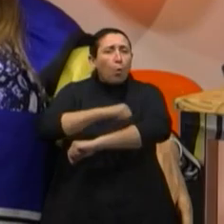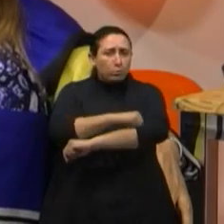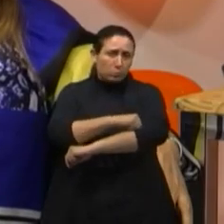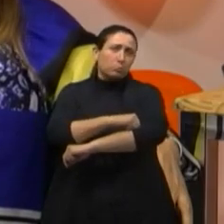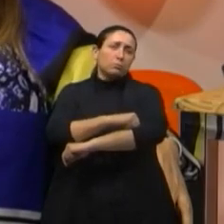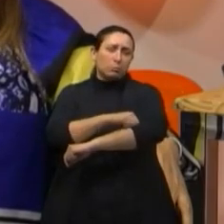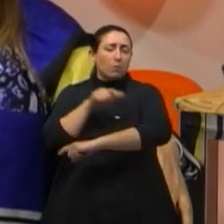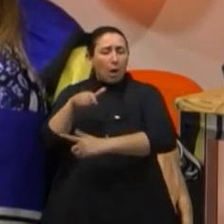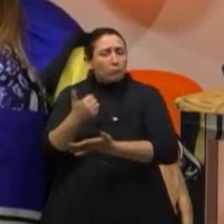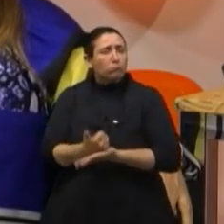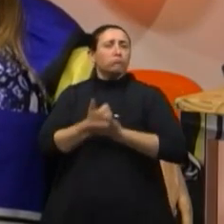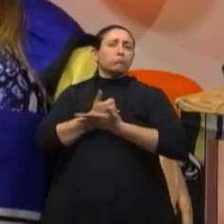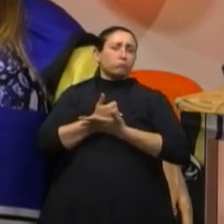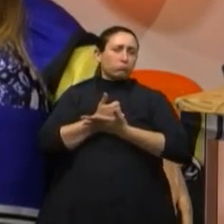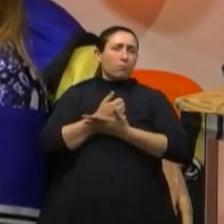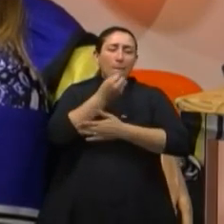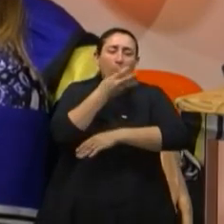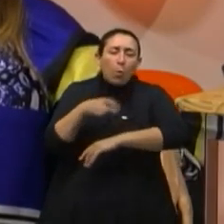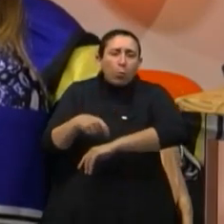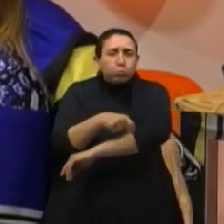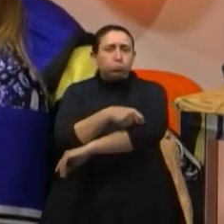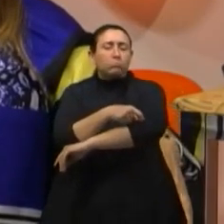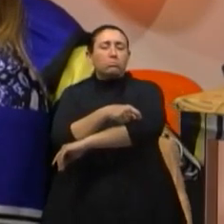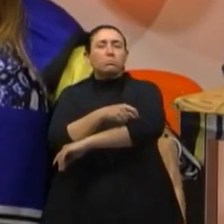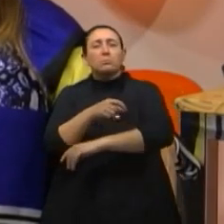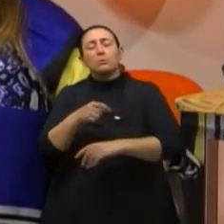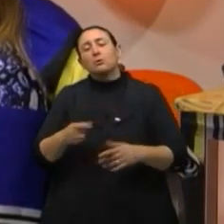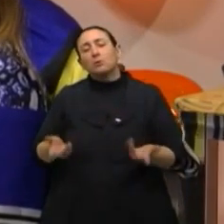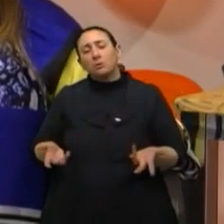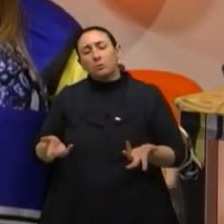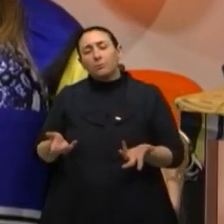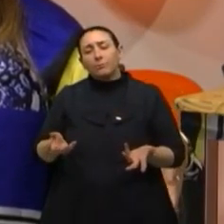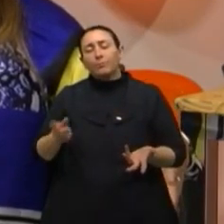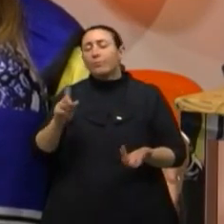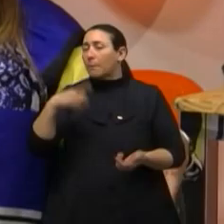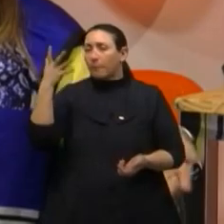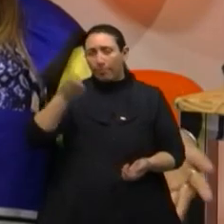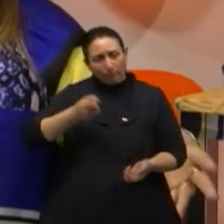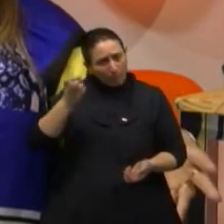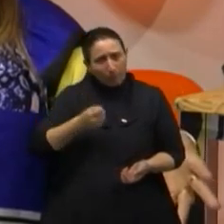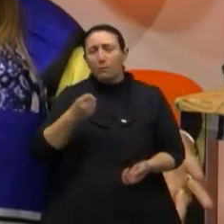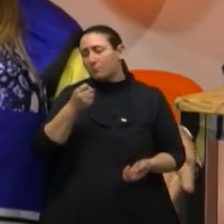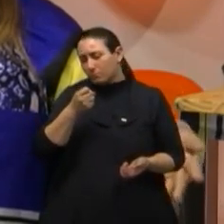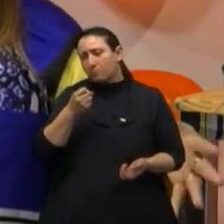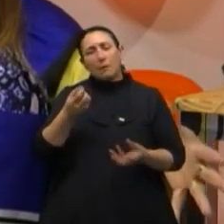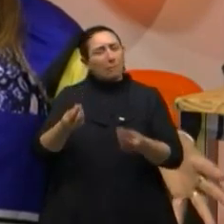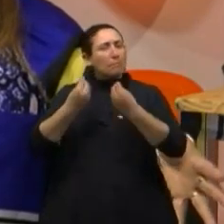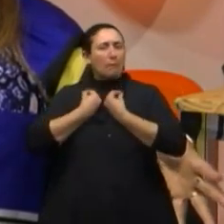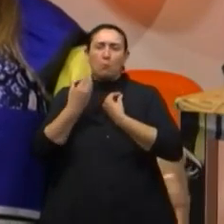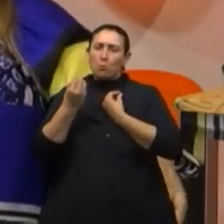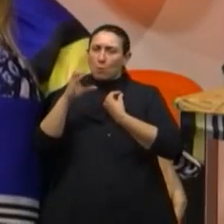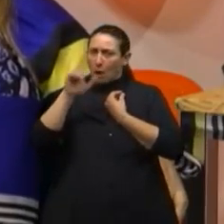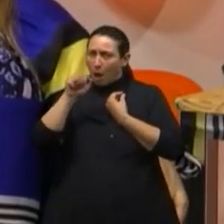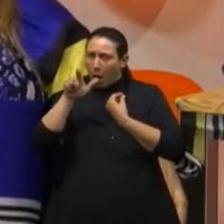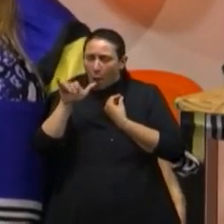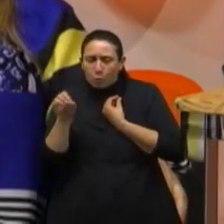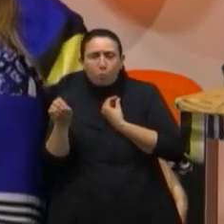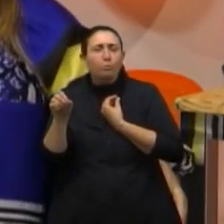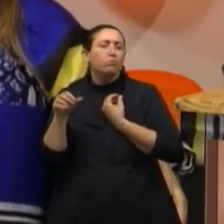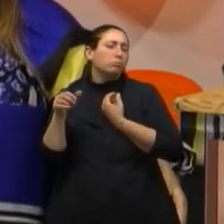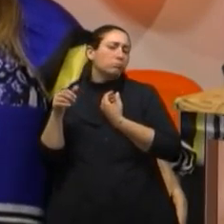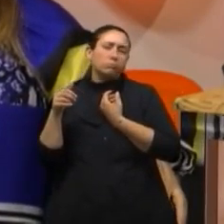é a nossa sustentação que é a nossa sustentação eh o leite é a maior fonte de calos que se conhece